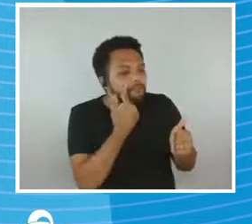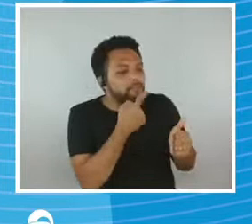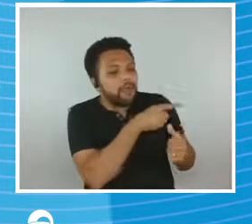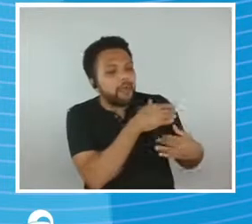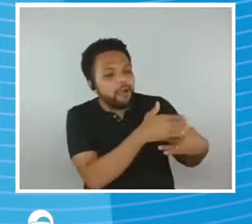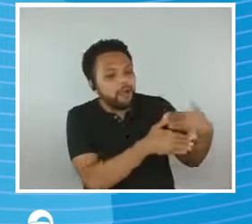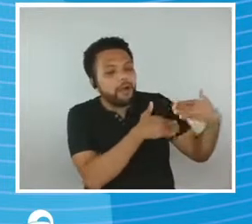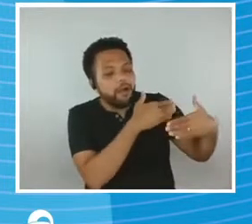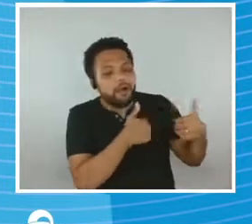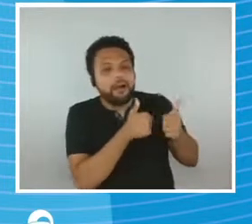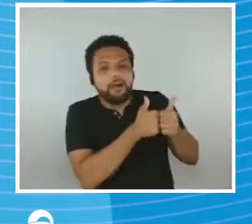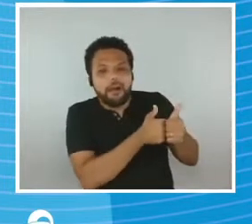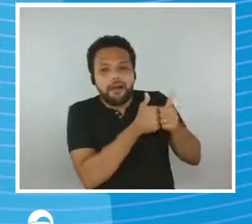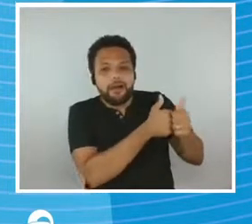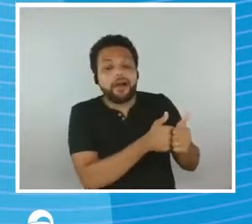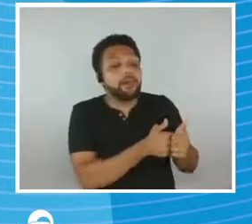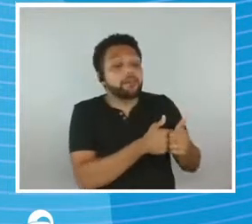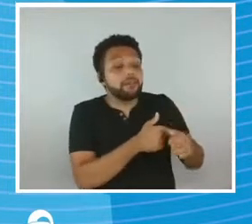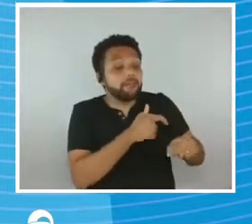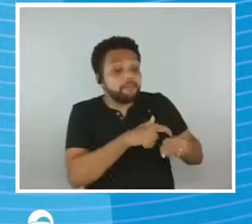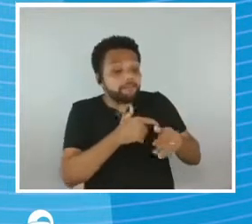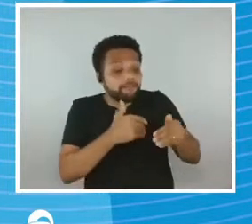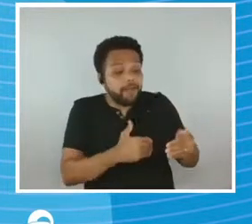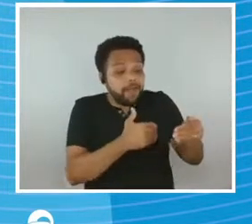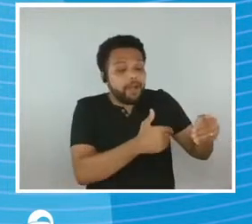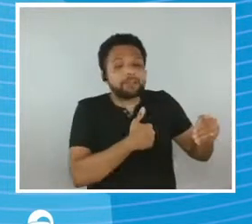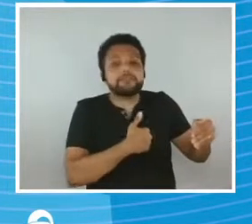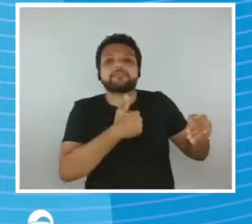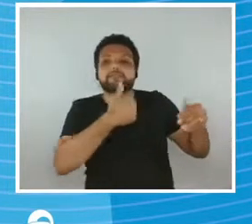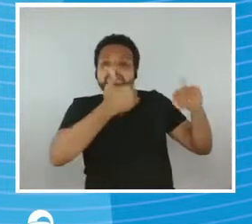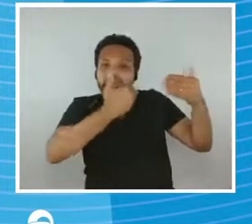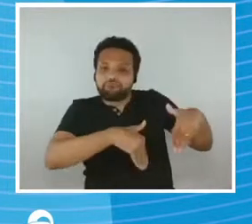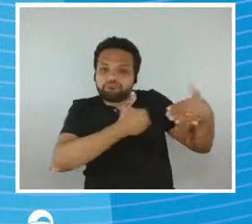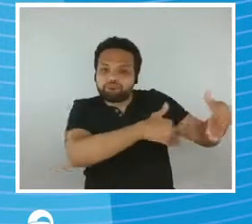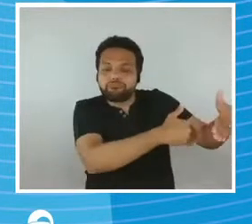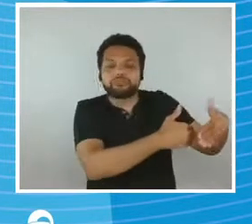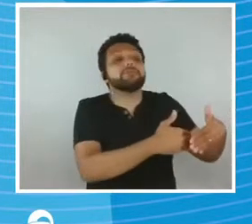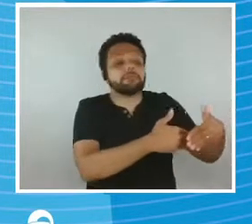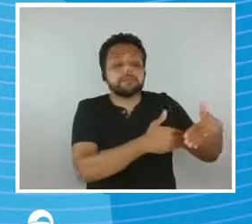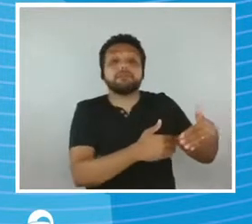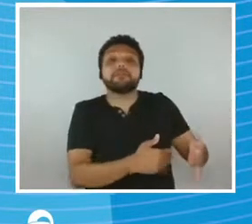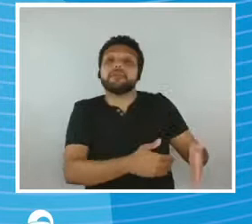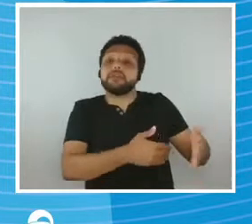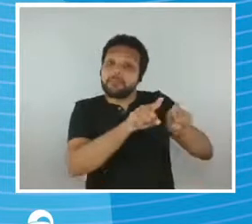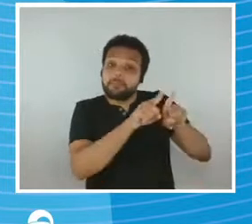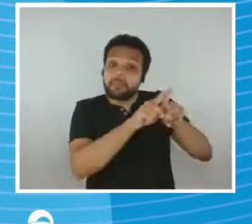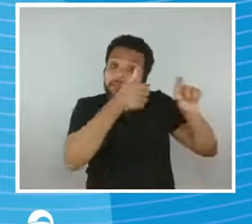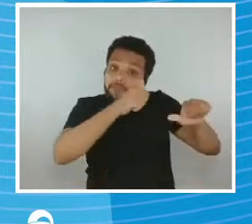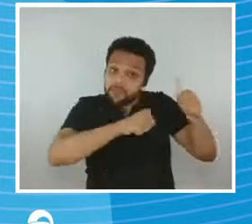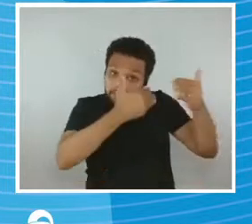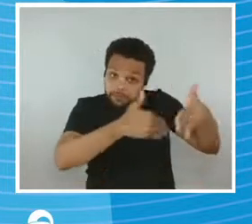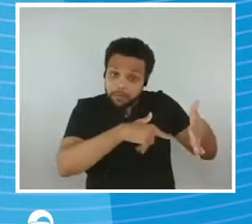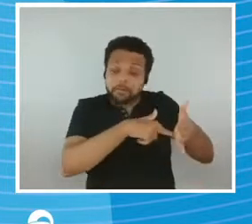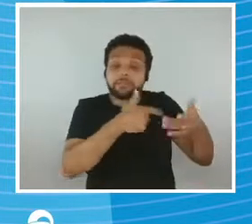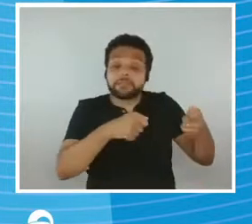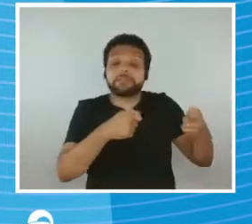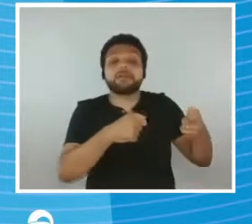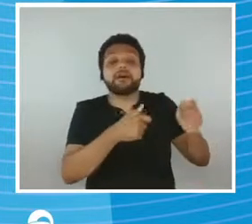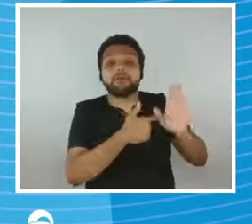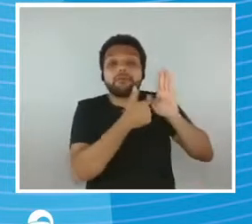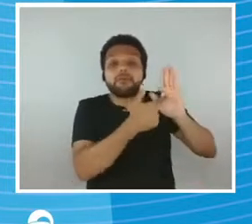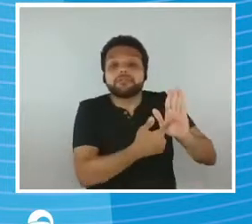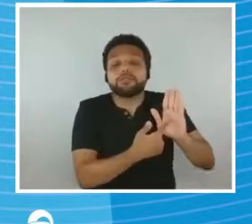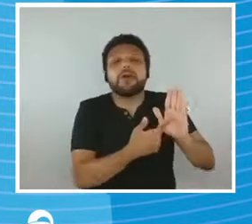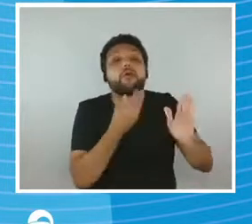avaliação educacional ele reflita a estrutura interna, lógica e cognitiva desse campo de